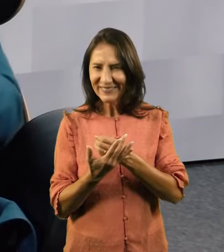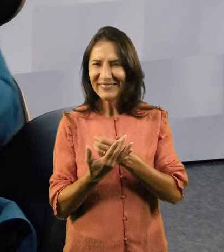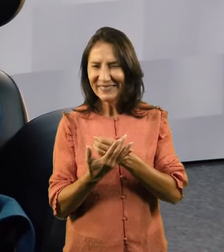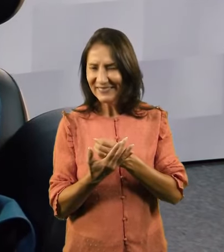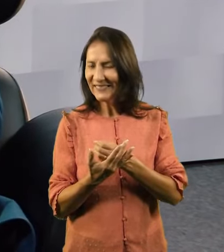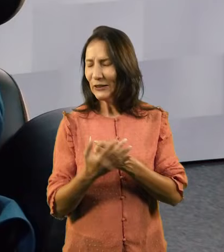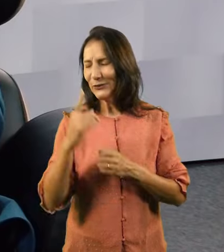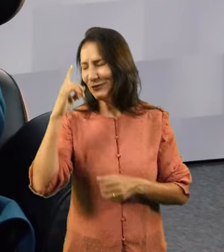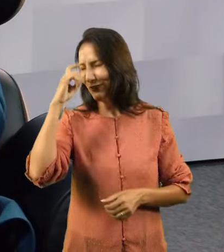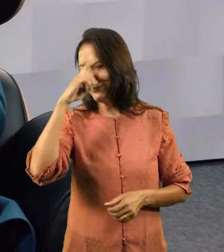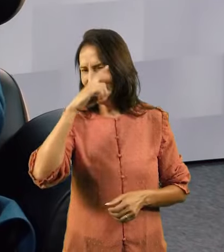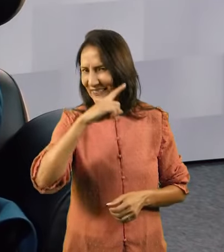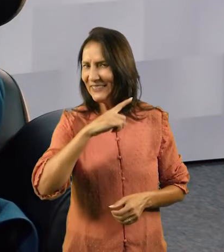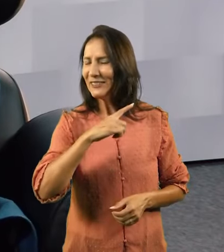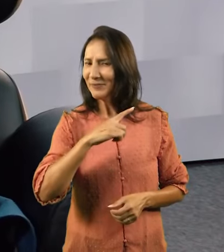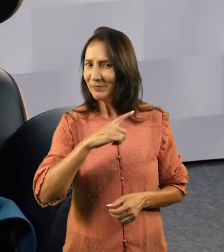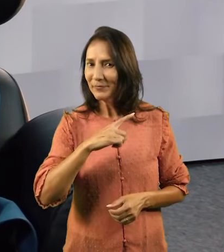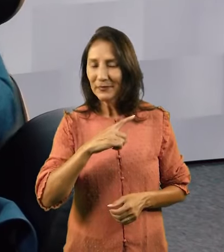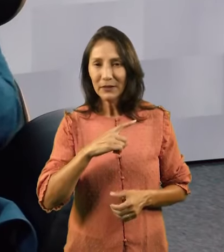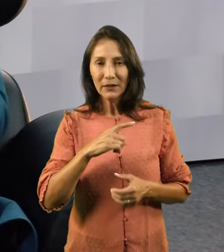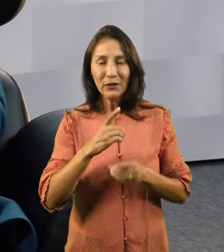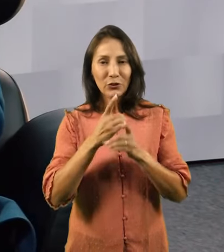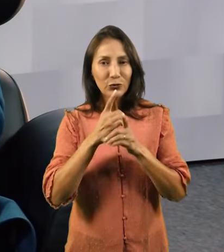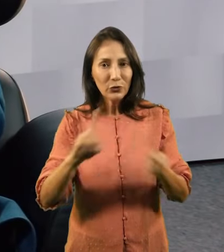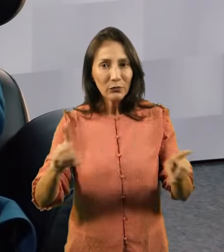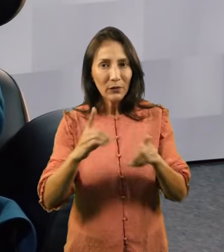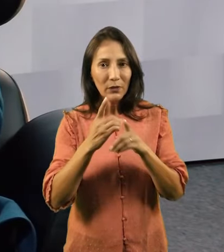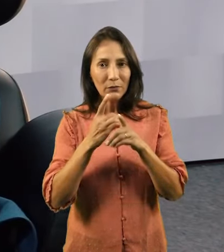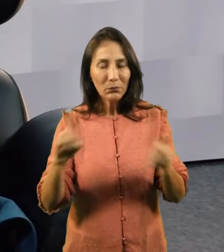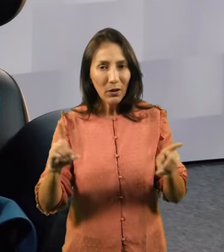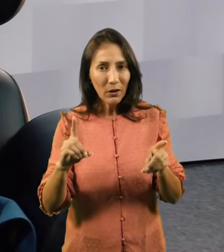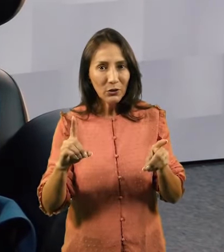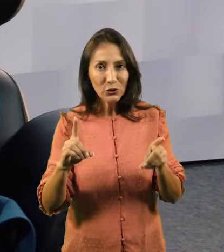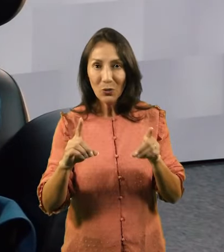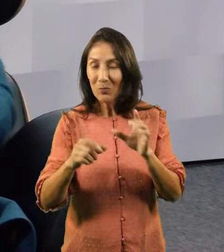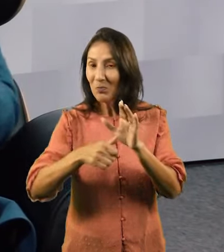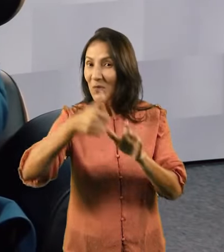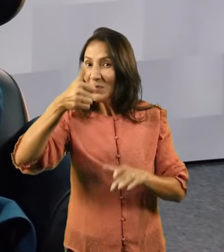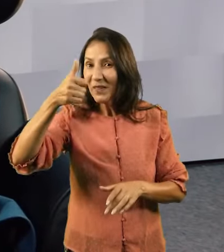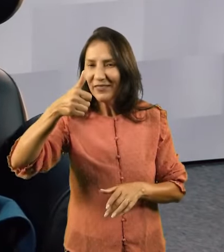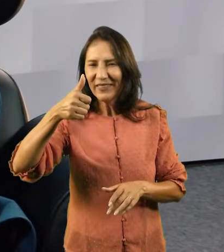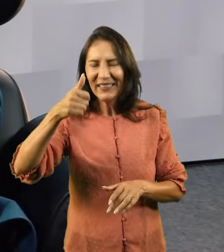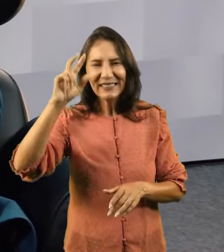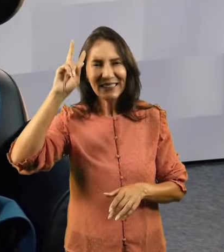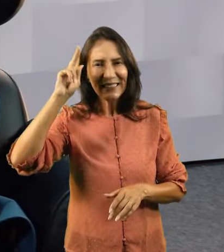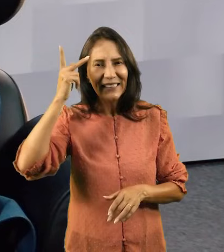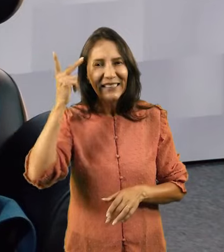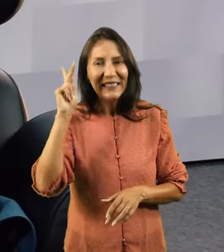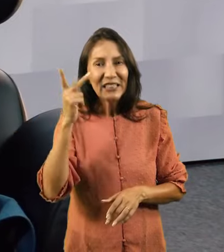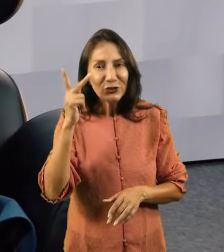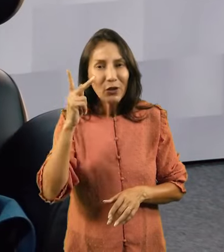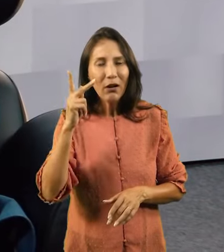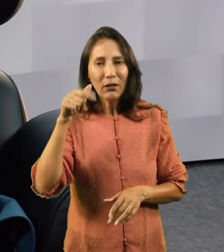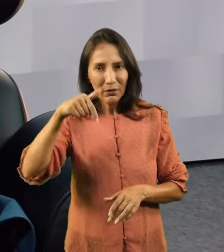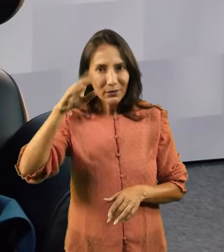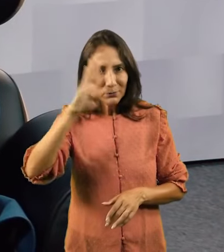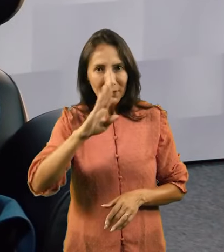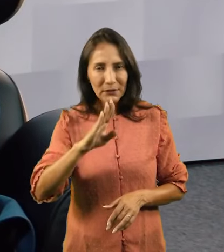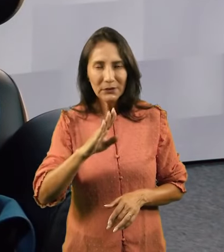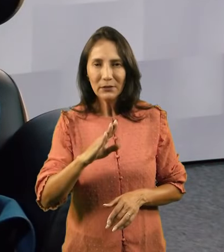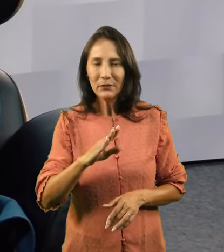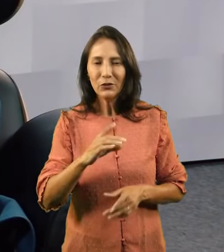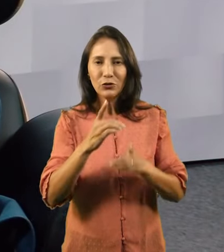Covid-19 tão terrível, o número de divórcios, pela primeira vez na história do Brasil, ultrapassou o número de